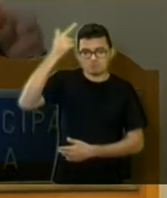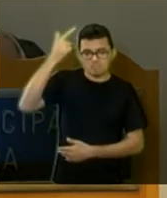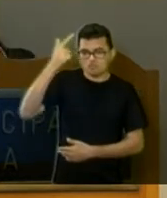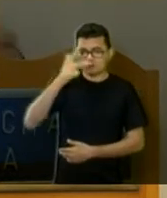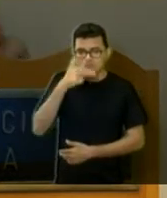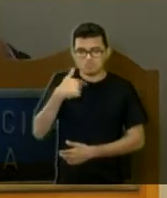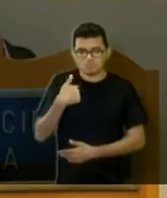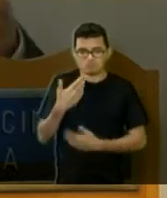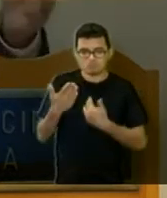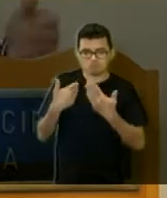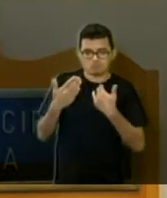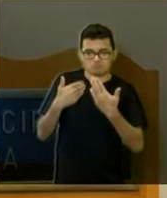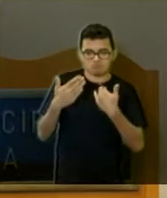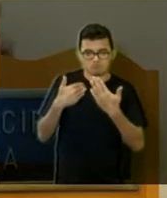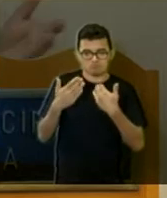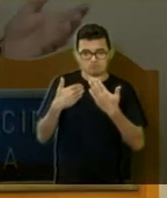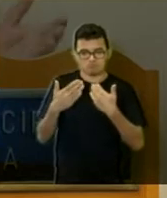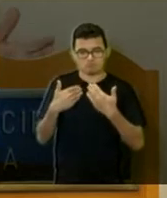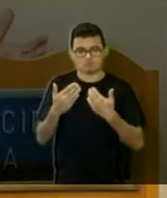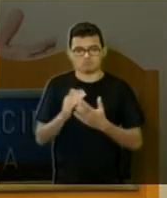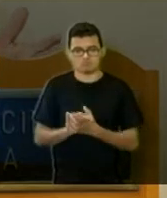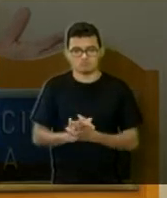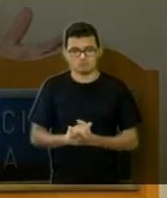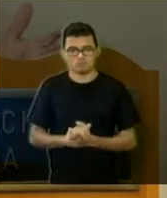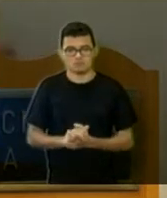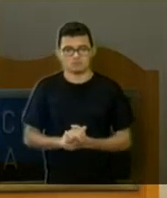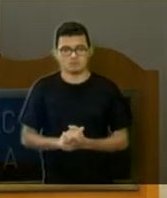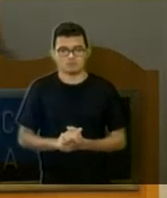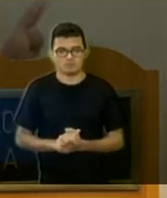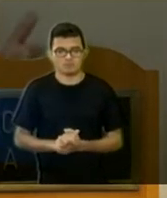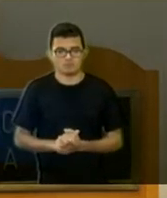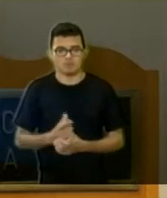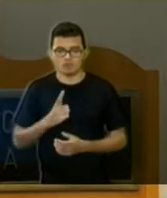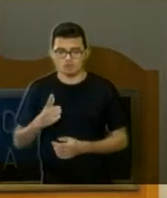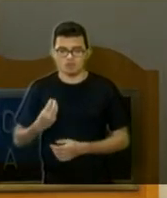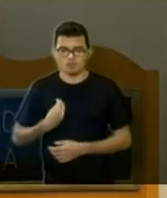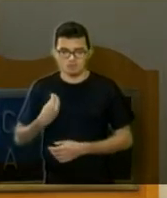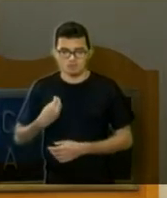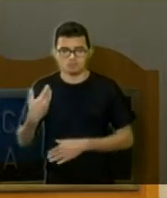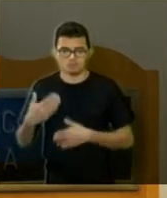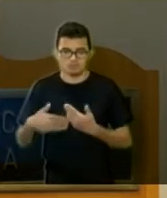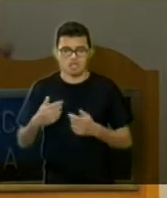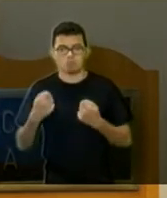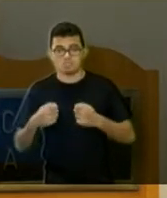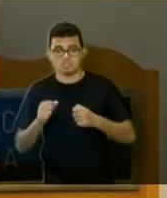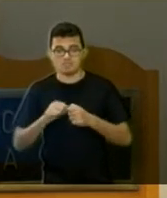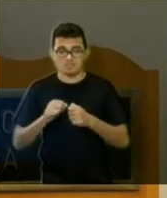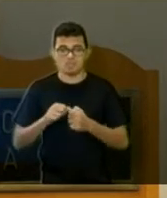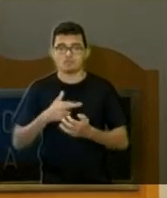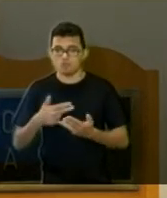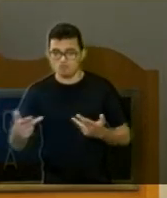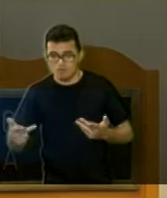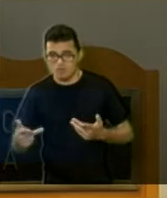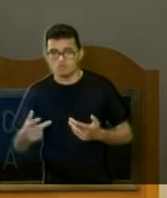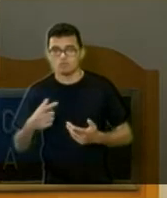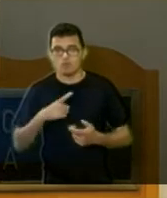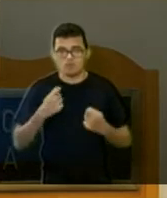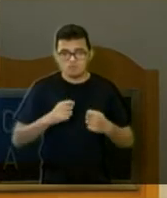conversando, trocando umas figurinhas, né? E fomos fazendo, vamos, precisa fazer aquilo, vamos fazer, como que é?